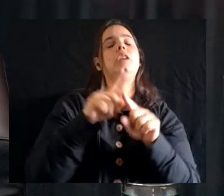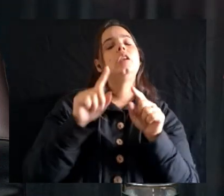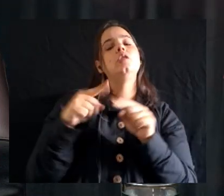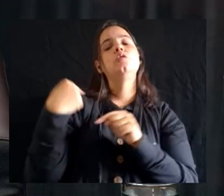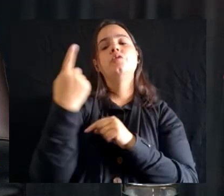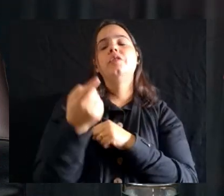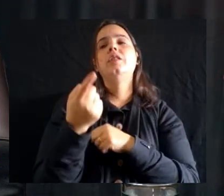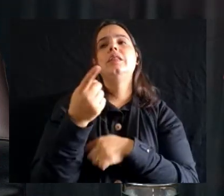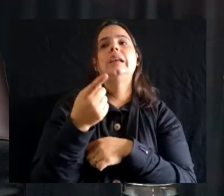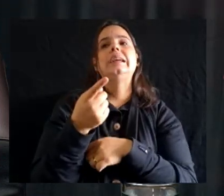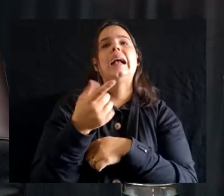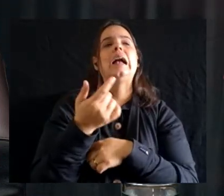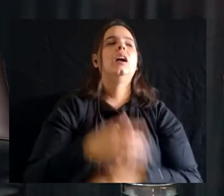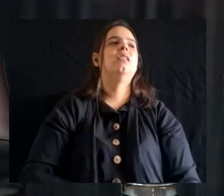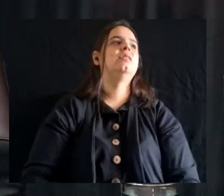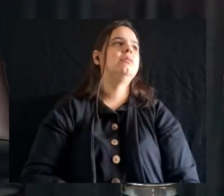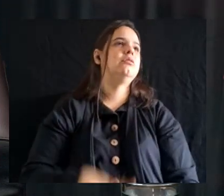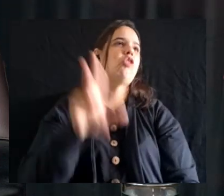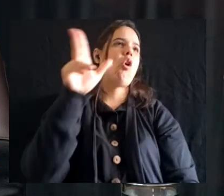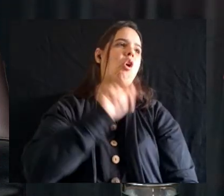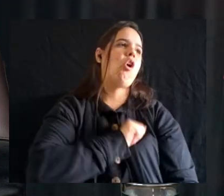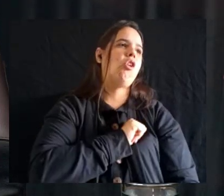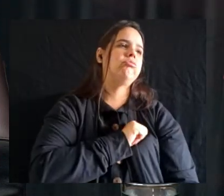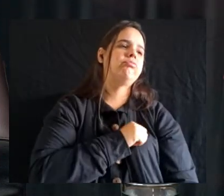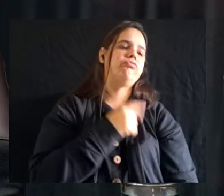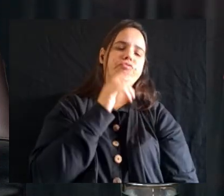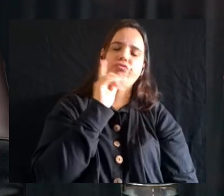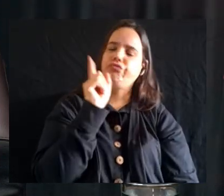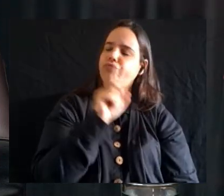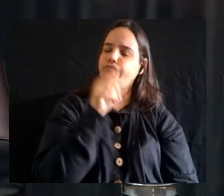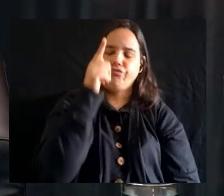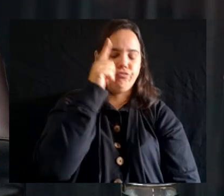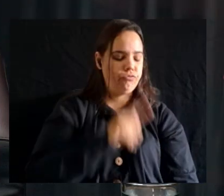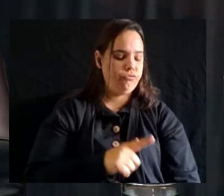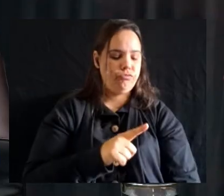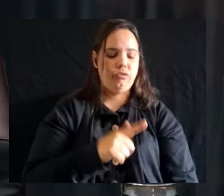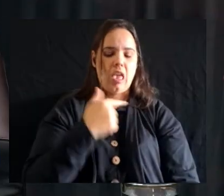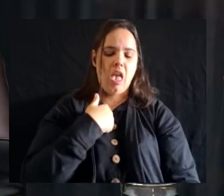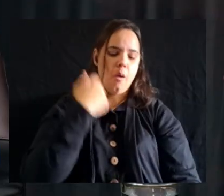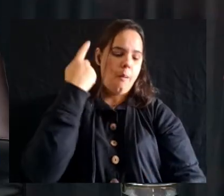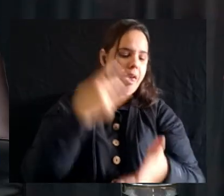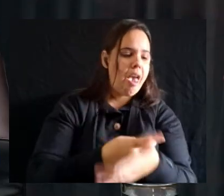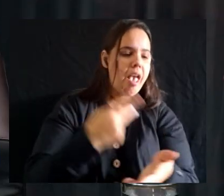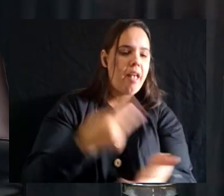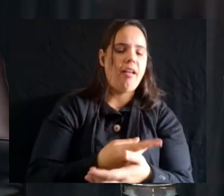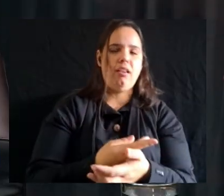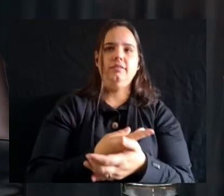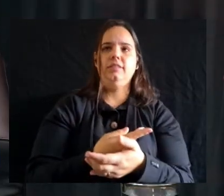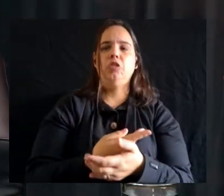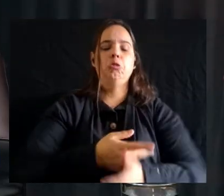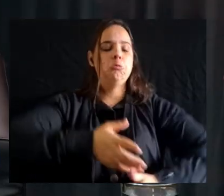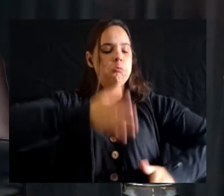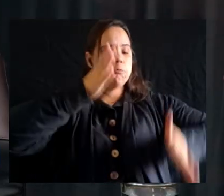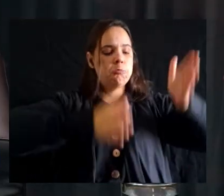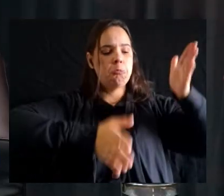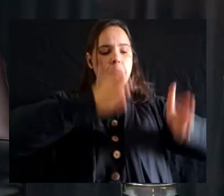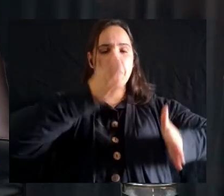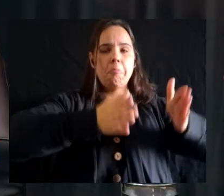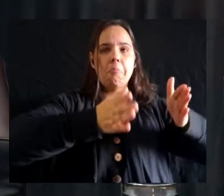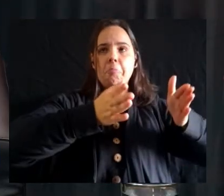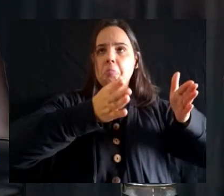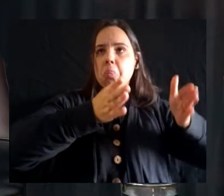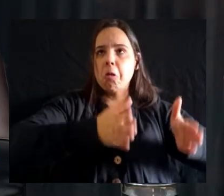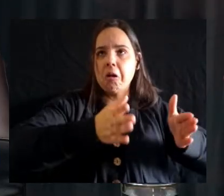consegui, eu fracassei, né? Então eu estou fora desse padrão de quantificação, onde a gente perde então toda